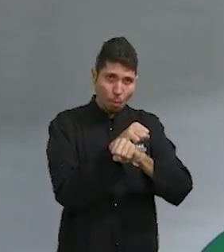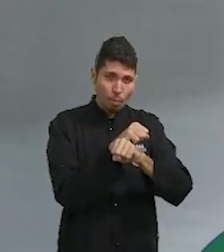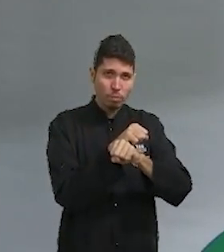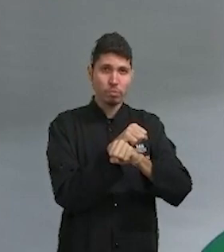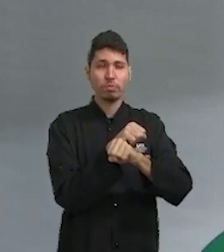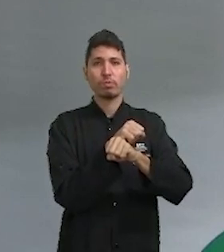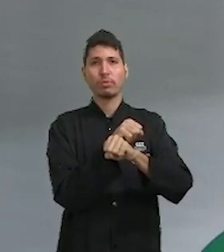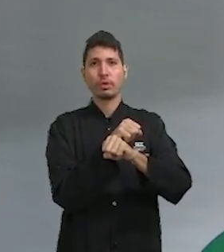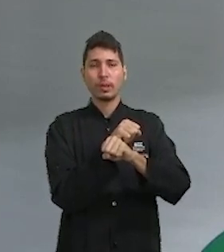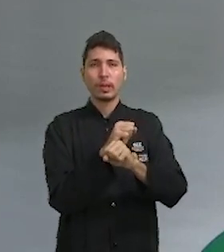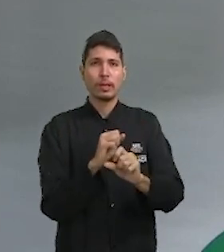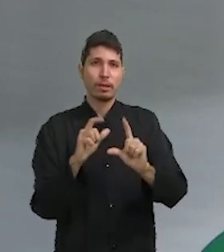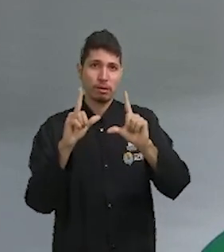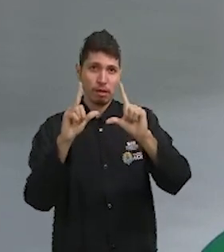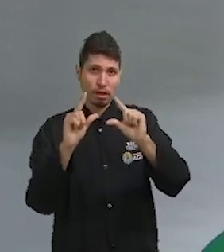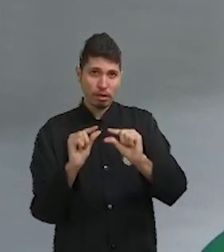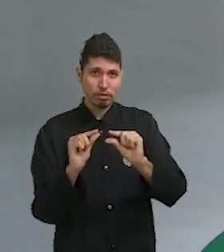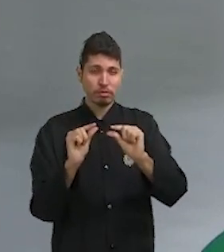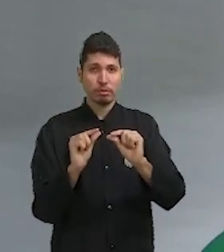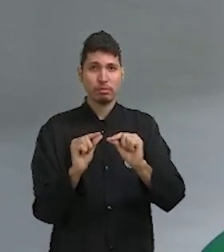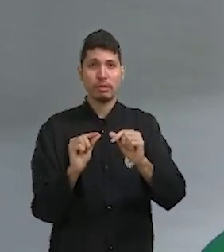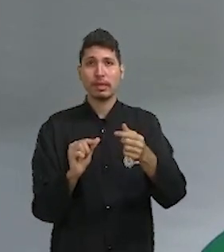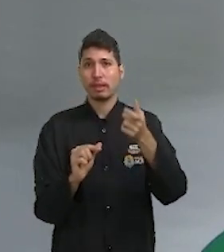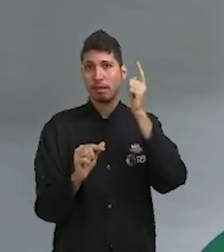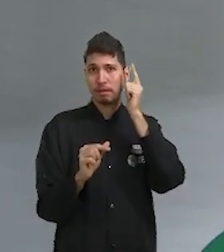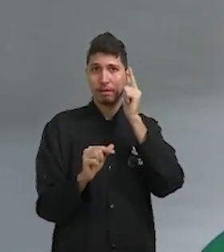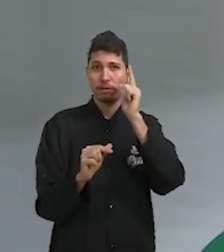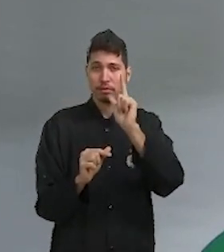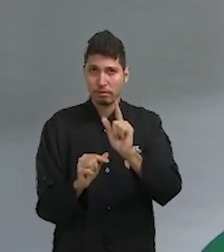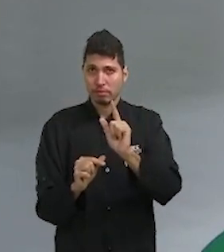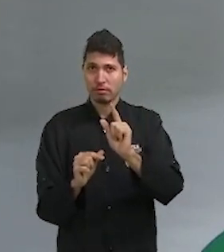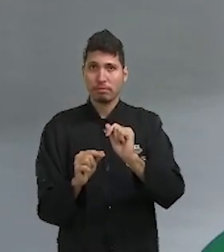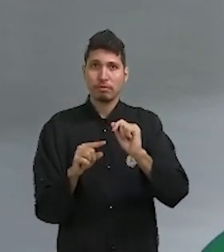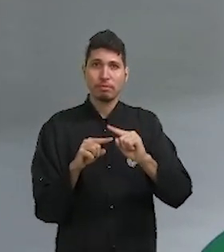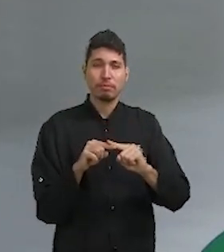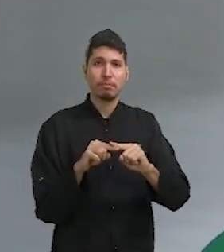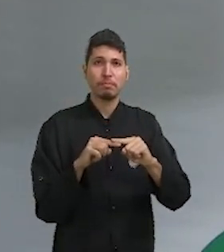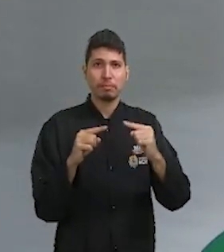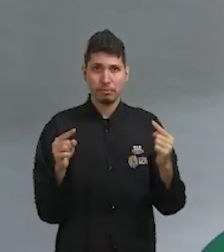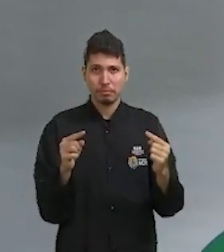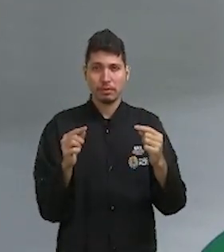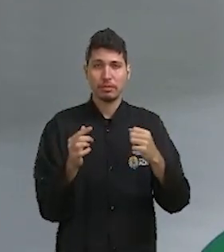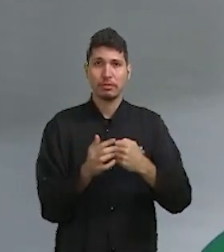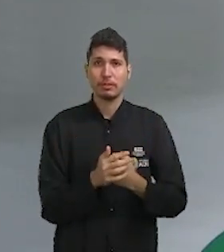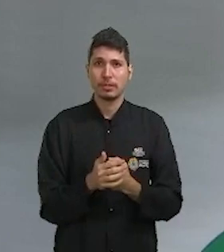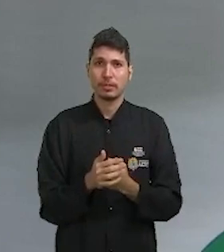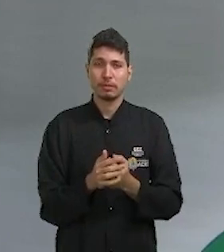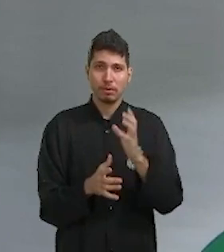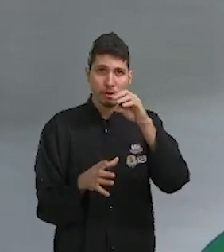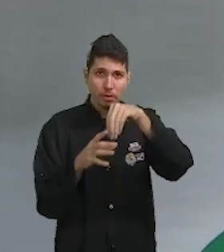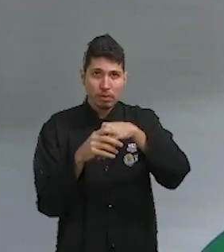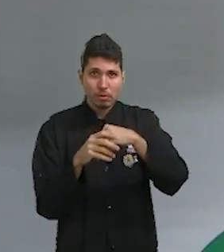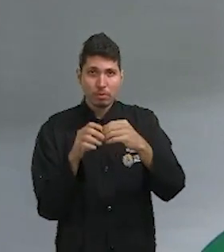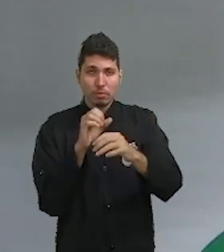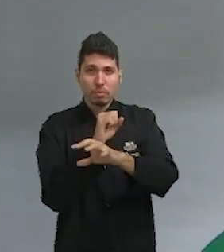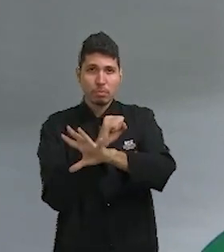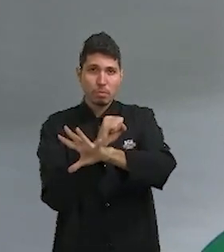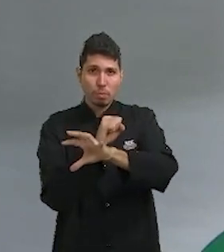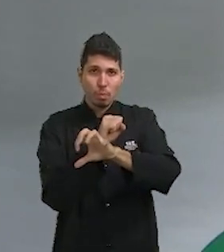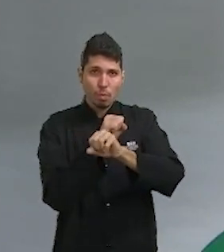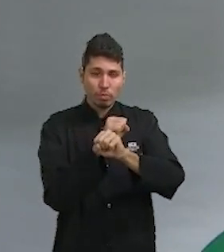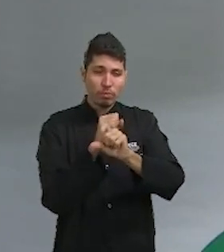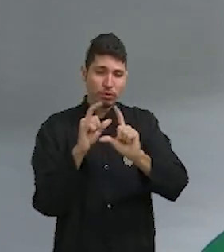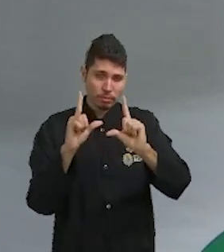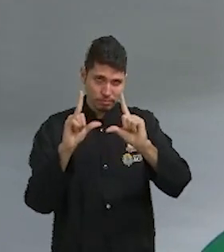a redução ela está ganhando, porém, o seu número de NOx ele vai